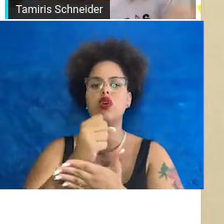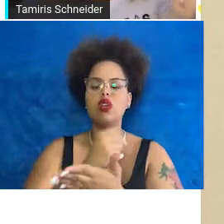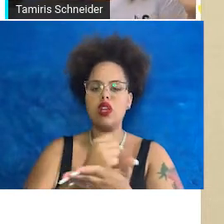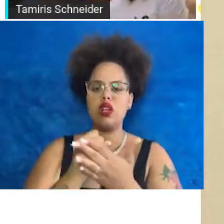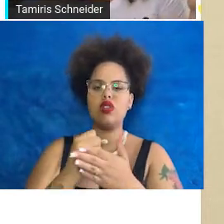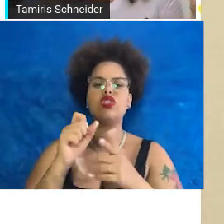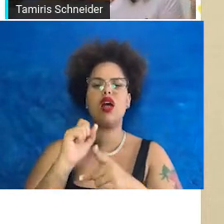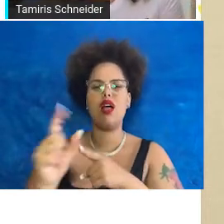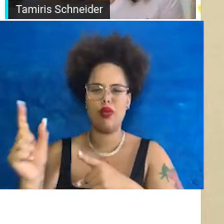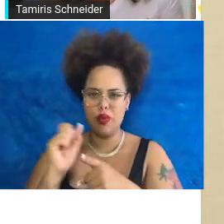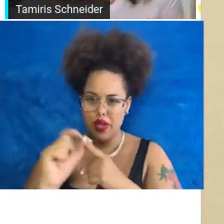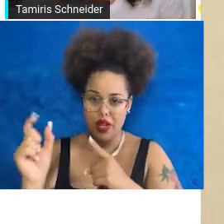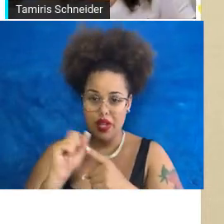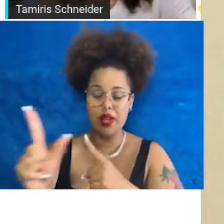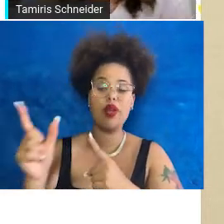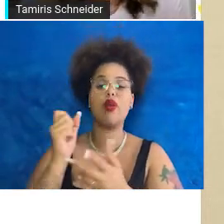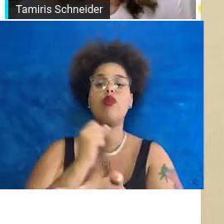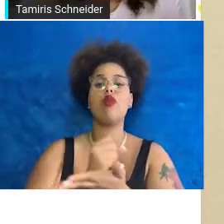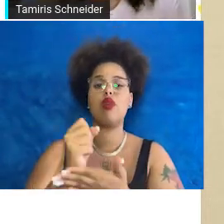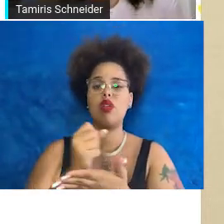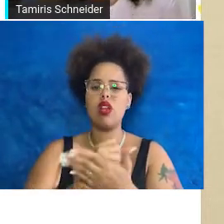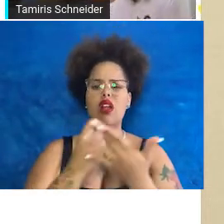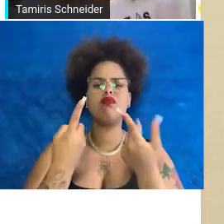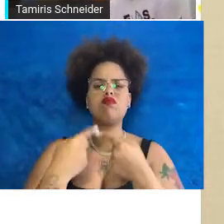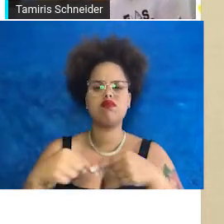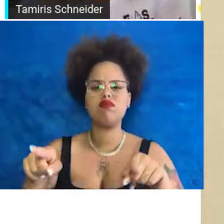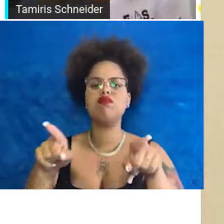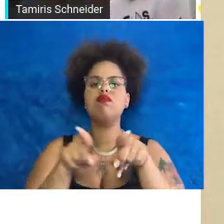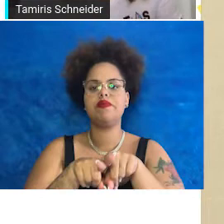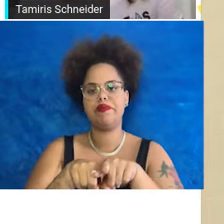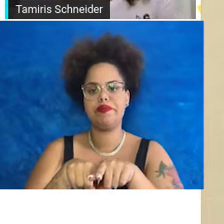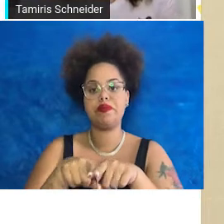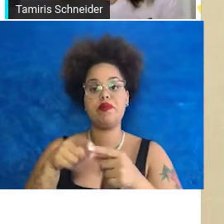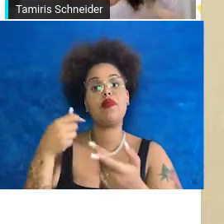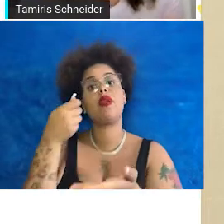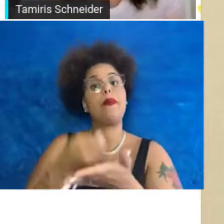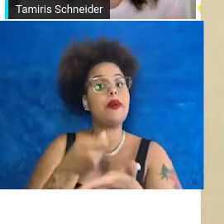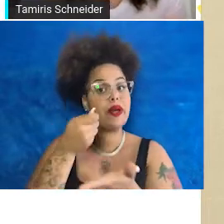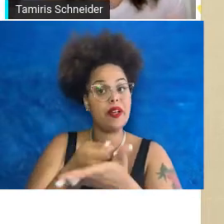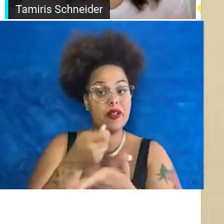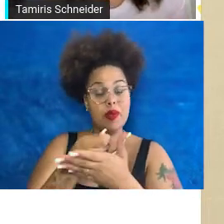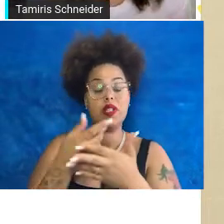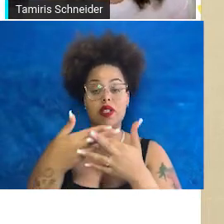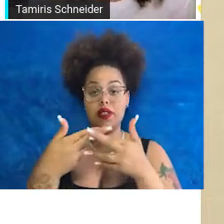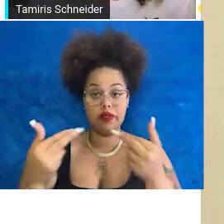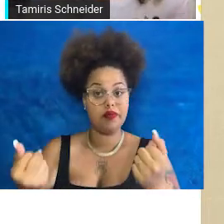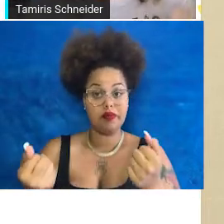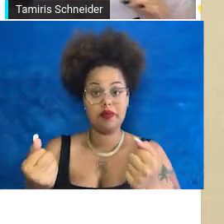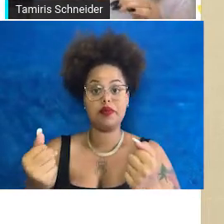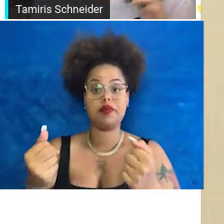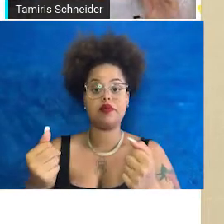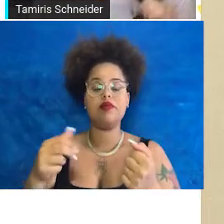aluguel, contrato de empréstimo mesmo, pagamento dessas coisas, então você tem que gostar um pouco